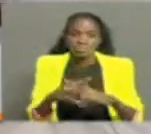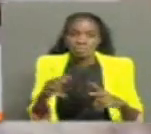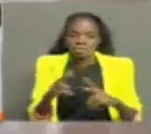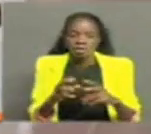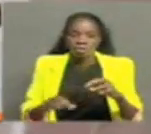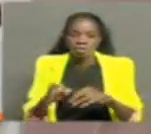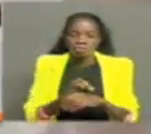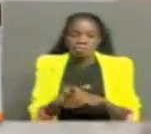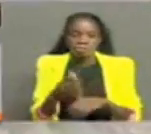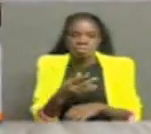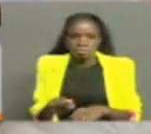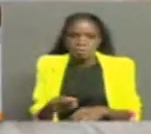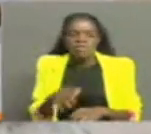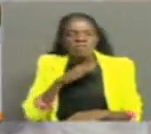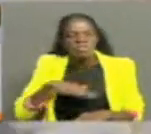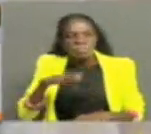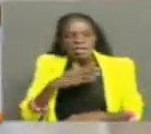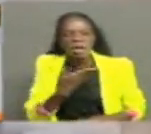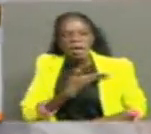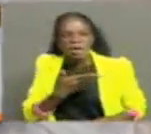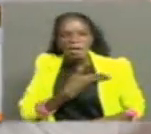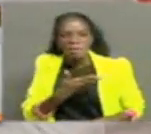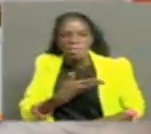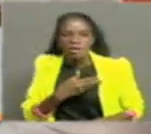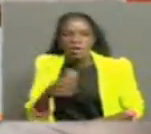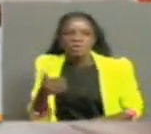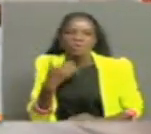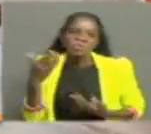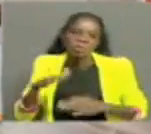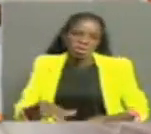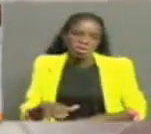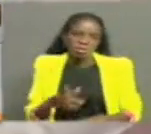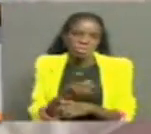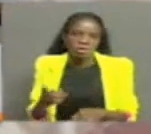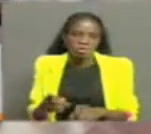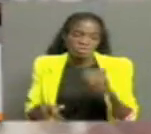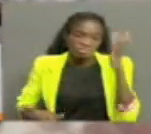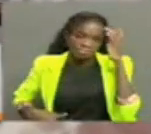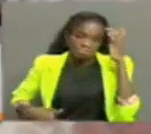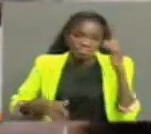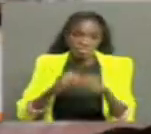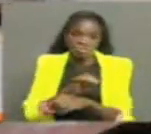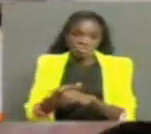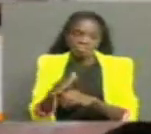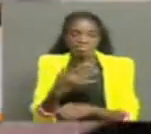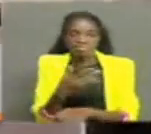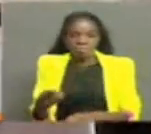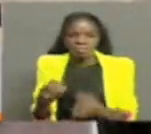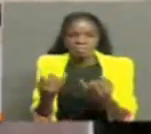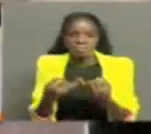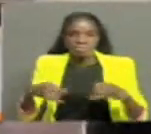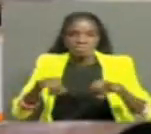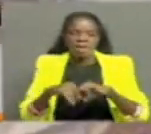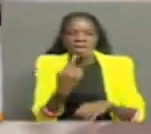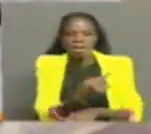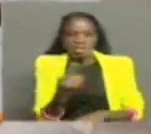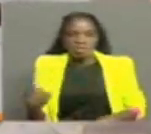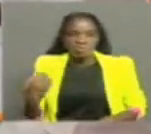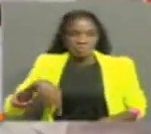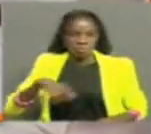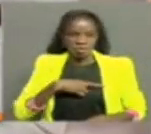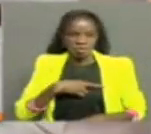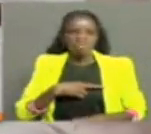e amigos, muitos colegas partiram para a eternidade por causa do maldito Covid. Por isso, cada um de nós tem que combater